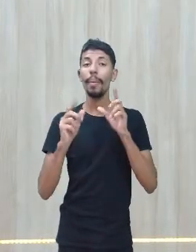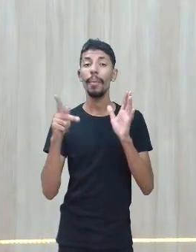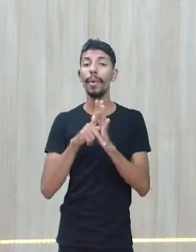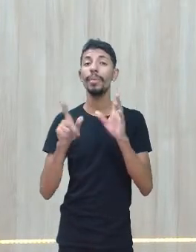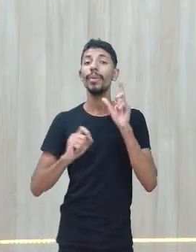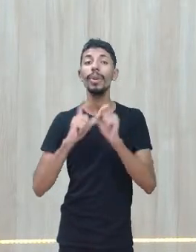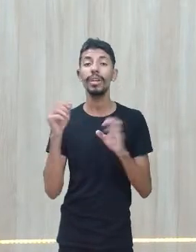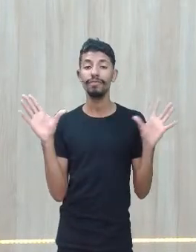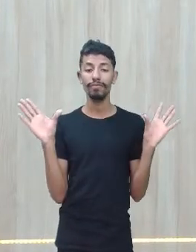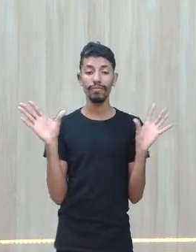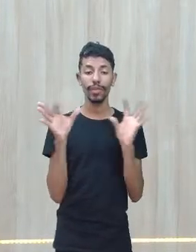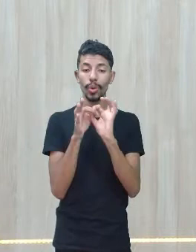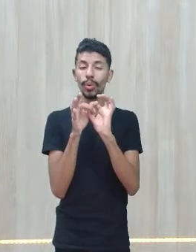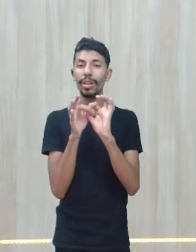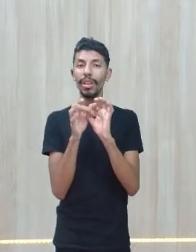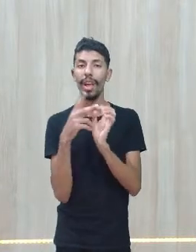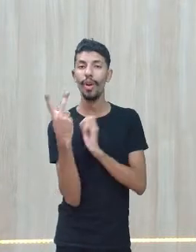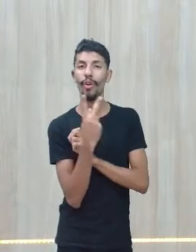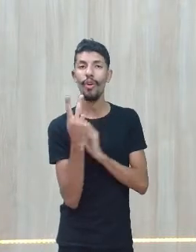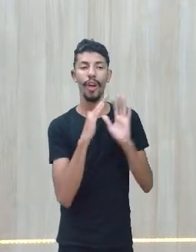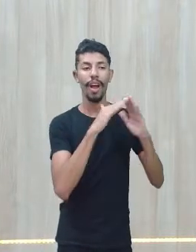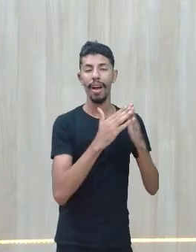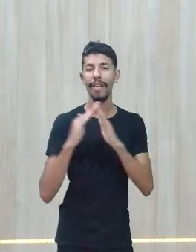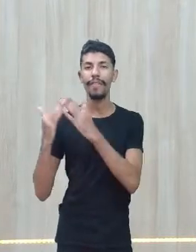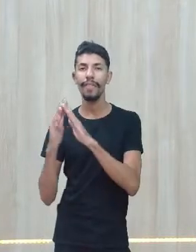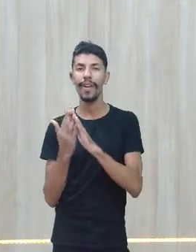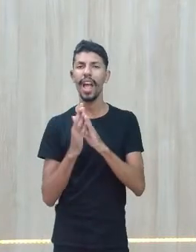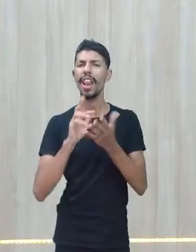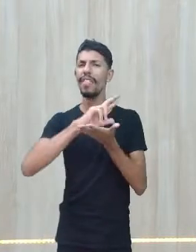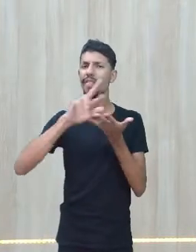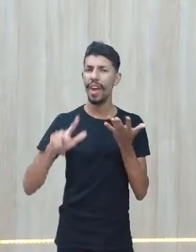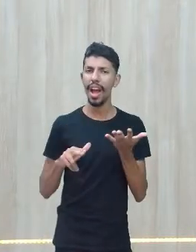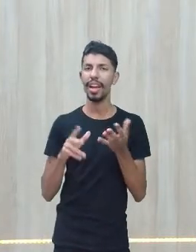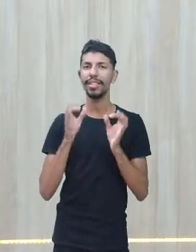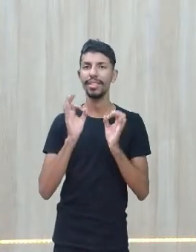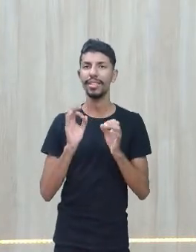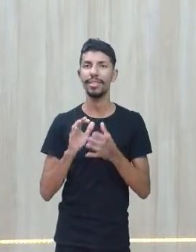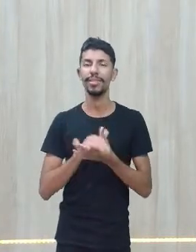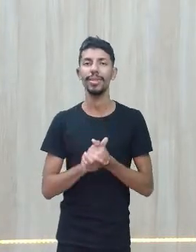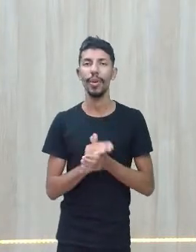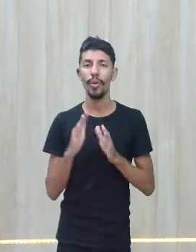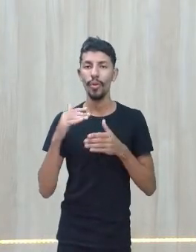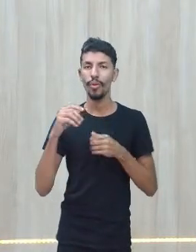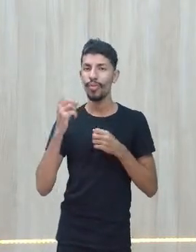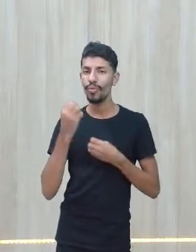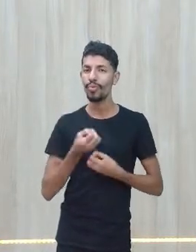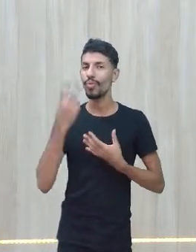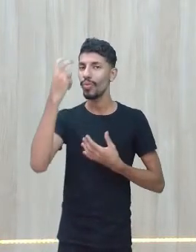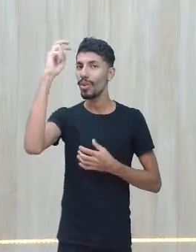para unir essa comunidade em prol de um movimento só, o brega funk.